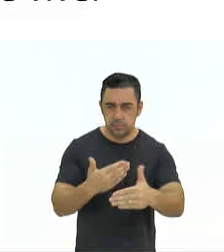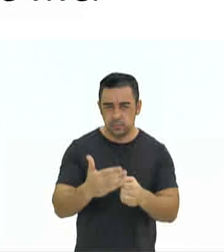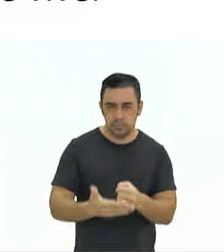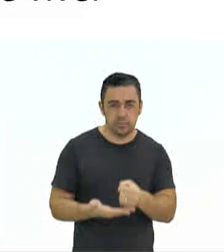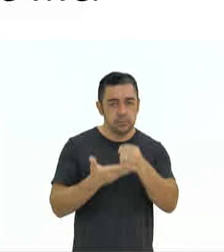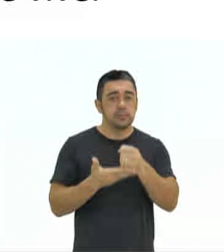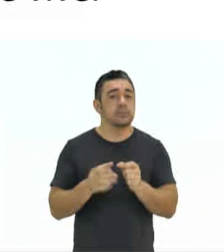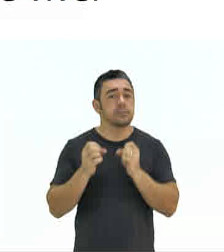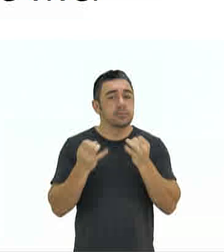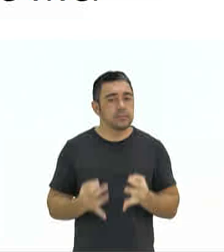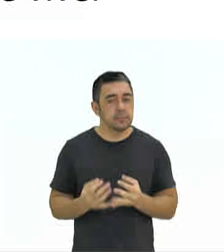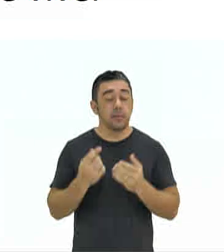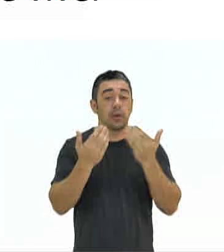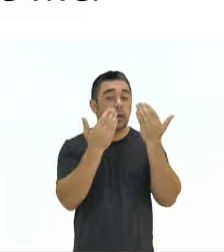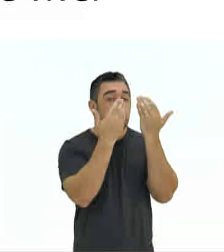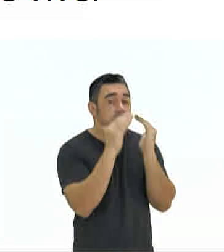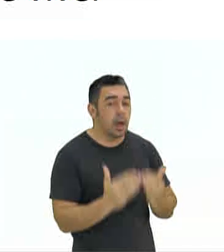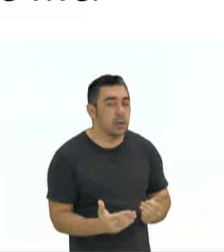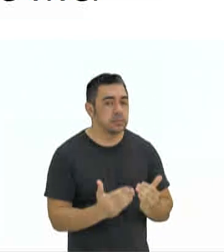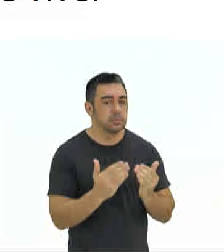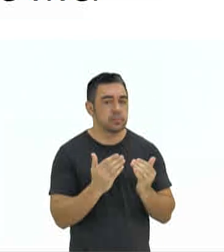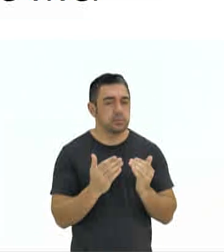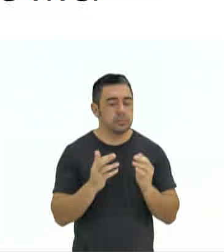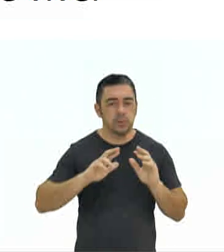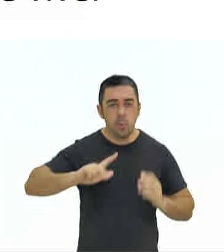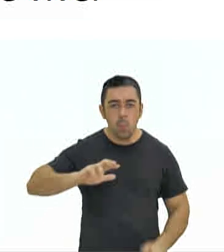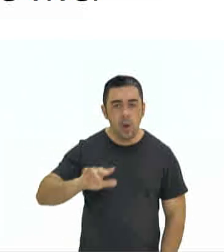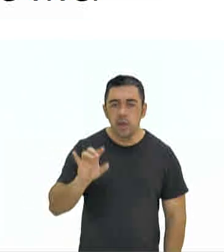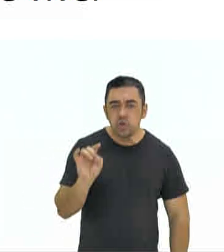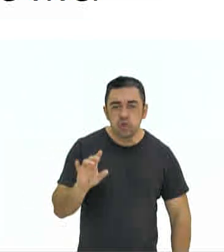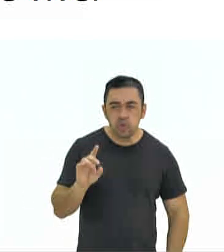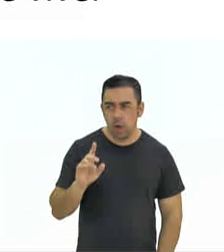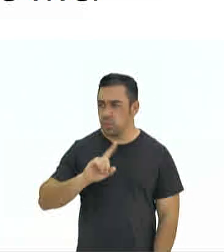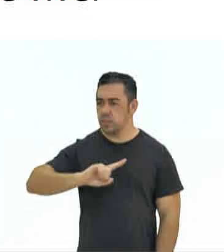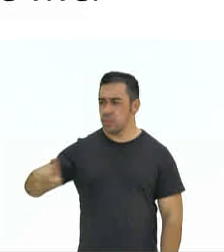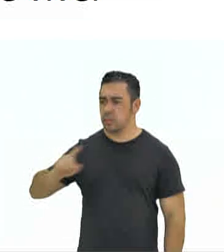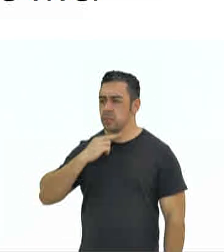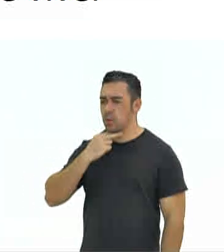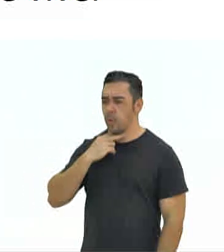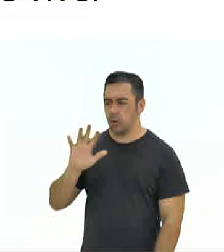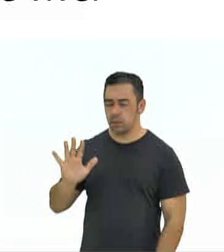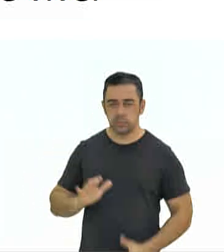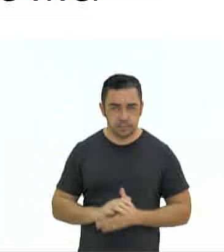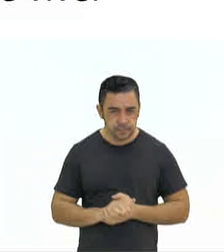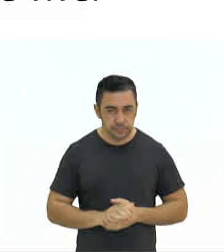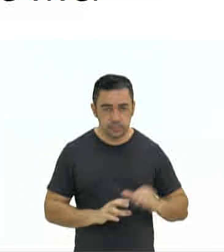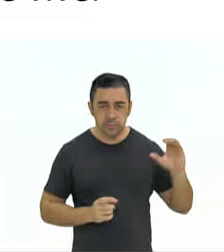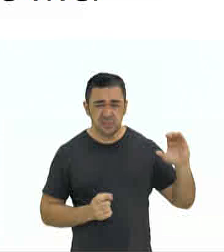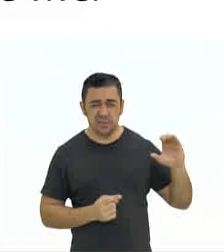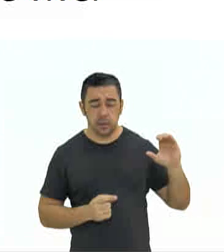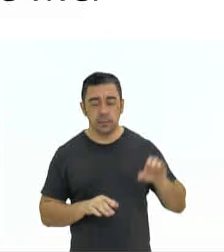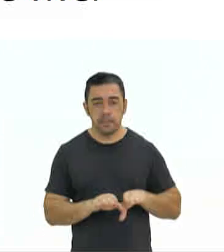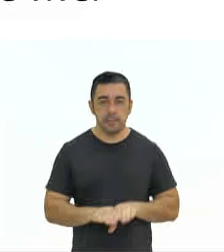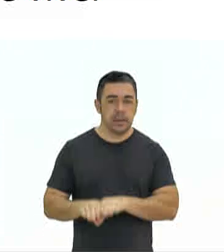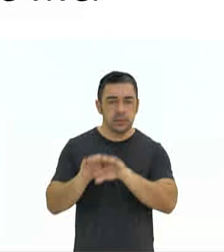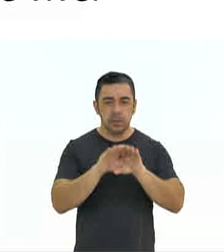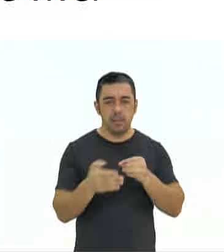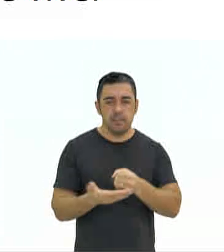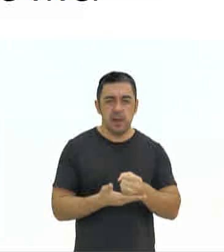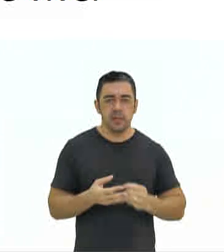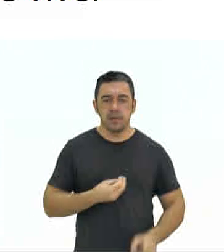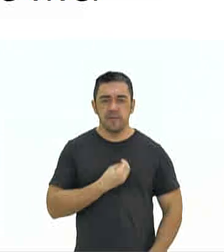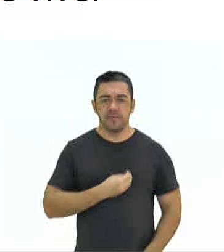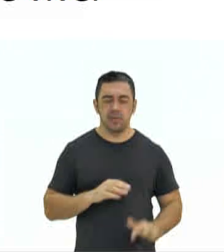sustentável fala de uma análise a ser feita e não simplesmente conter, dizer não pode. Na letra C, o padrão básico de vida deve